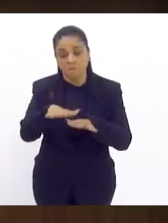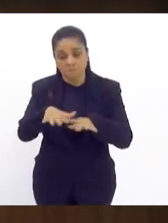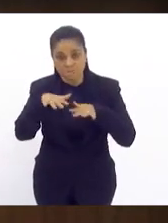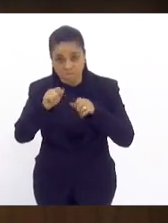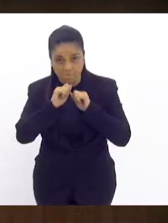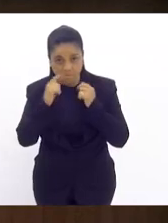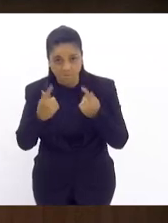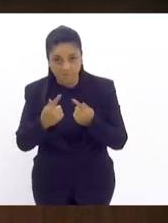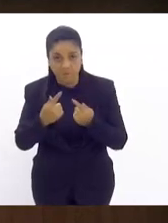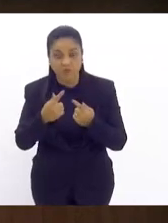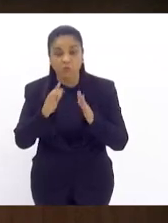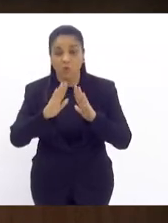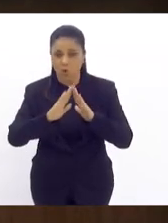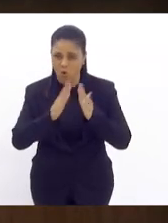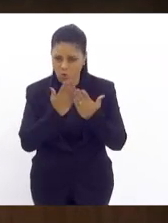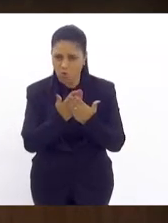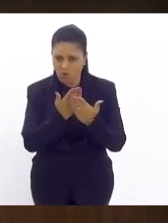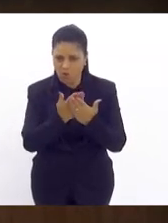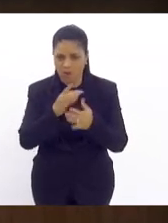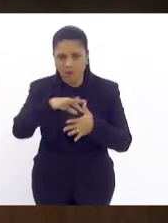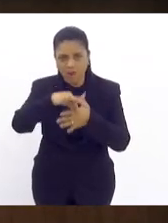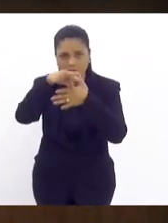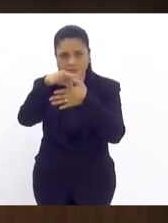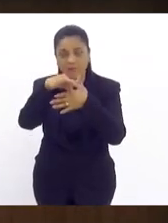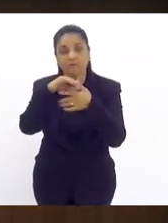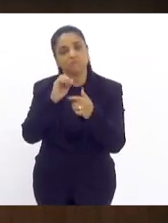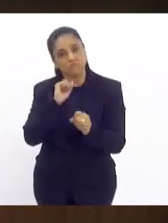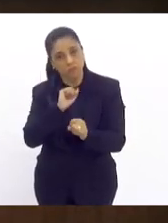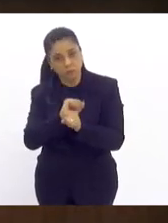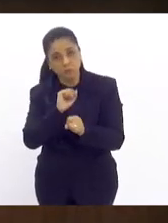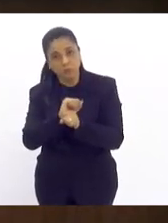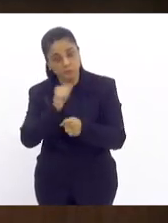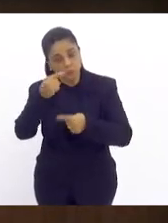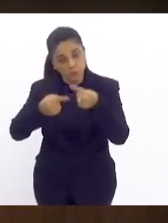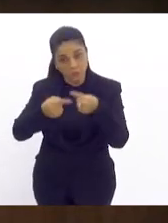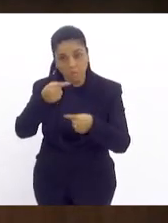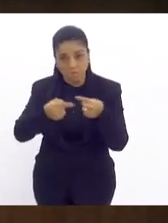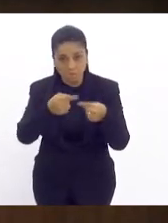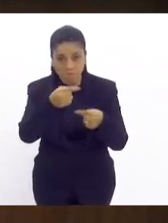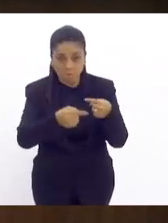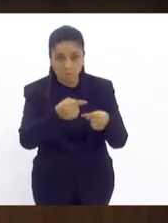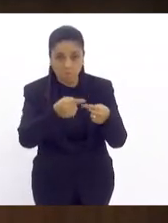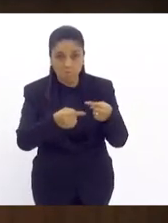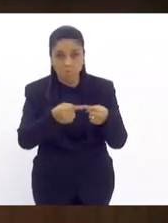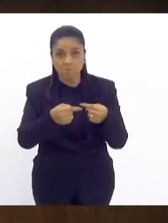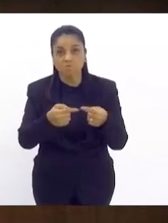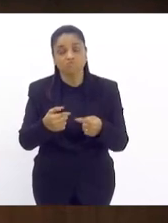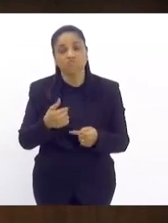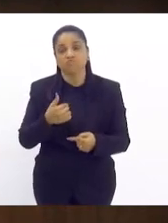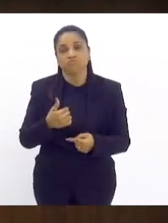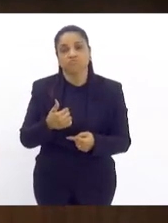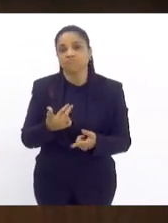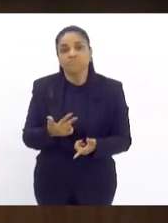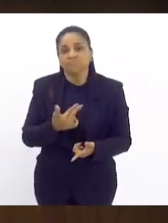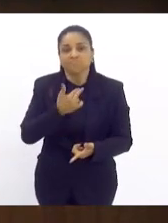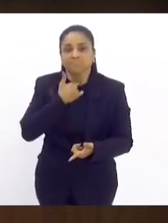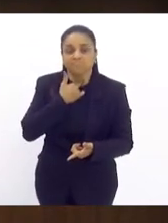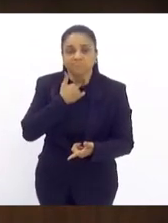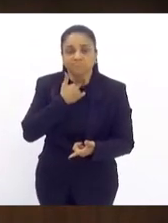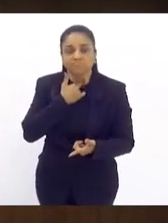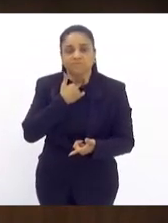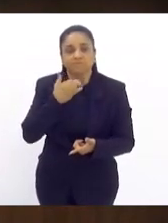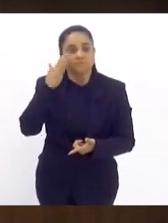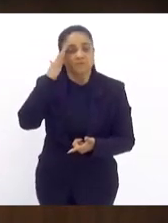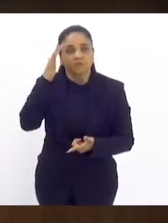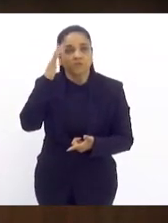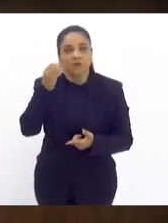o colégio líderes e a gente está aguardando esse debate porque porque a gente não pode imaginar E aí quando Deputado Rodrigo